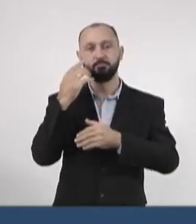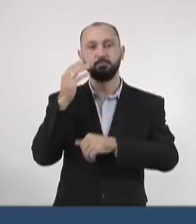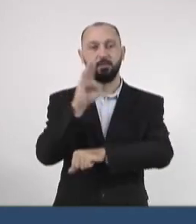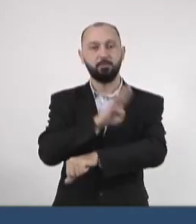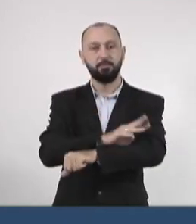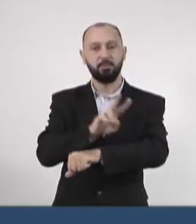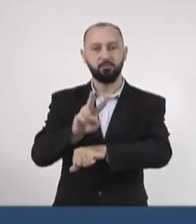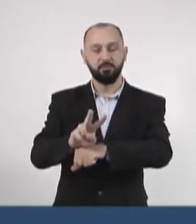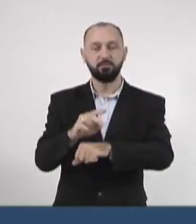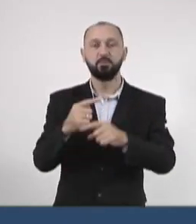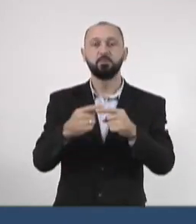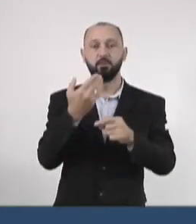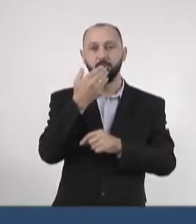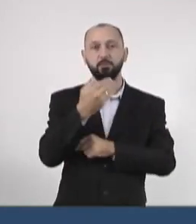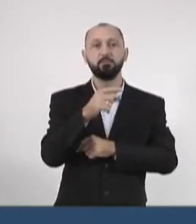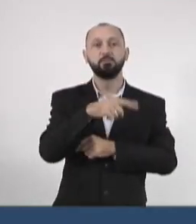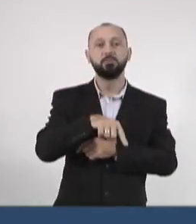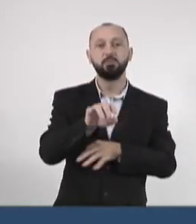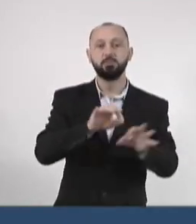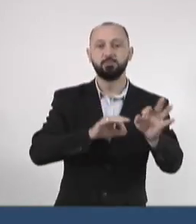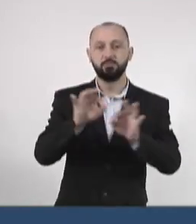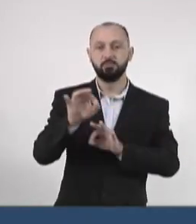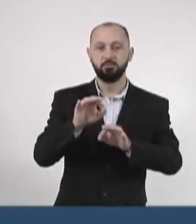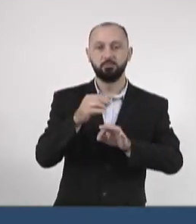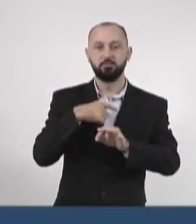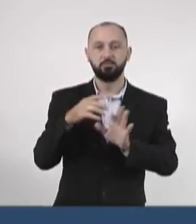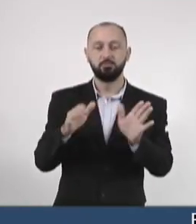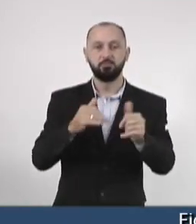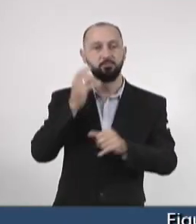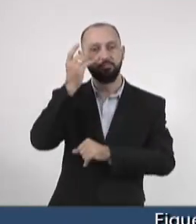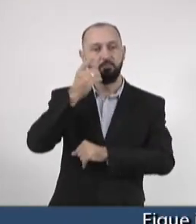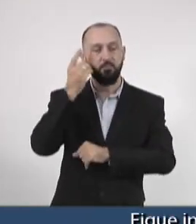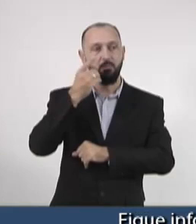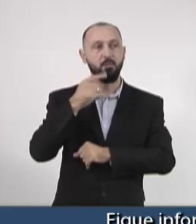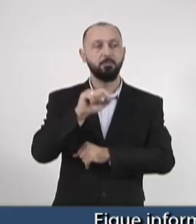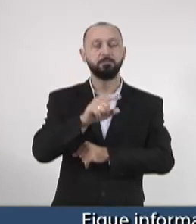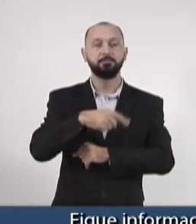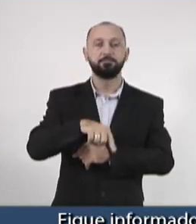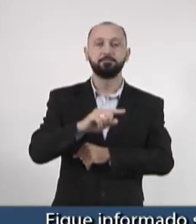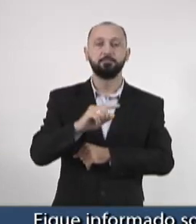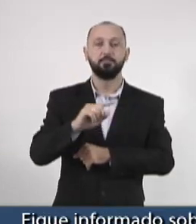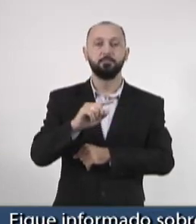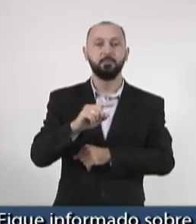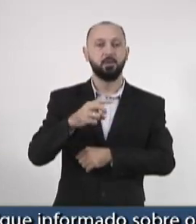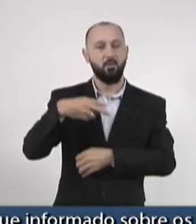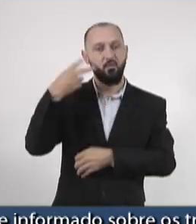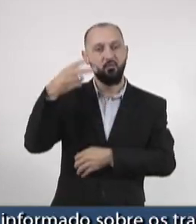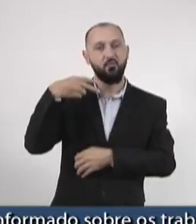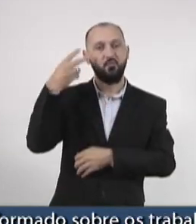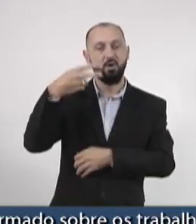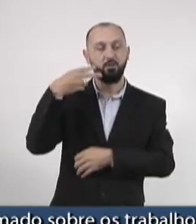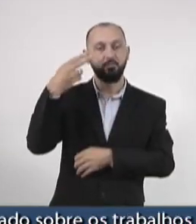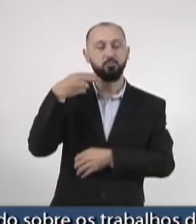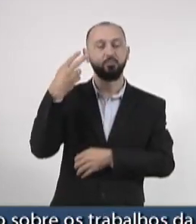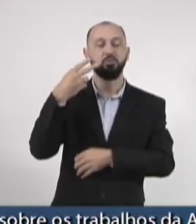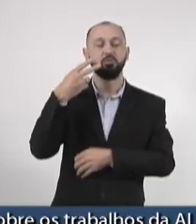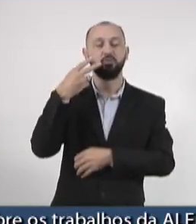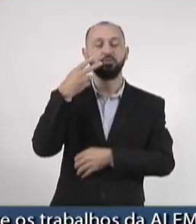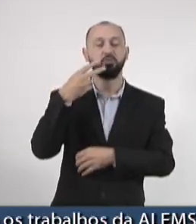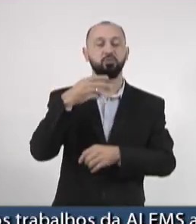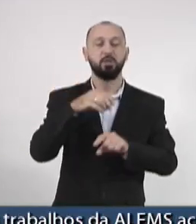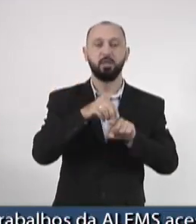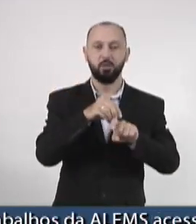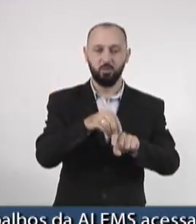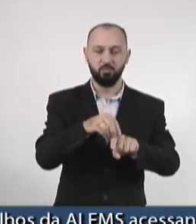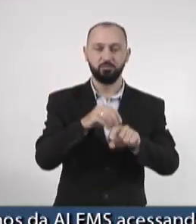senhor presidente, decorre da solicitação endereçada ao nosso gabinete pelos nobres vereadores de Caracol.